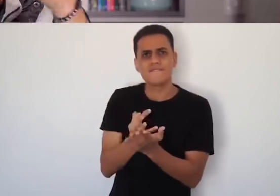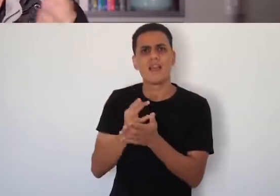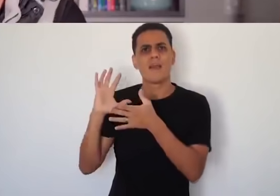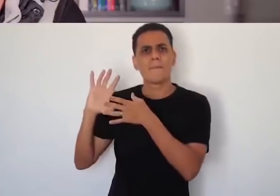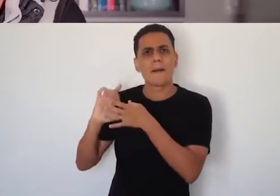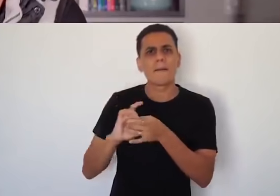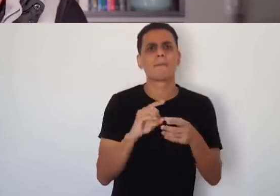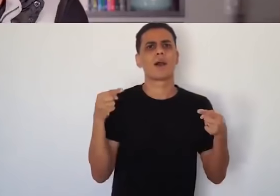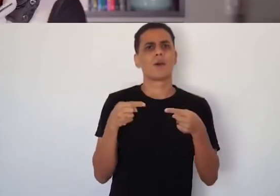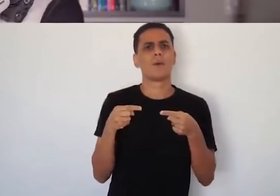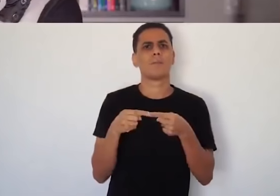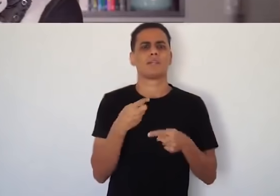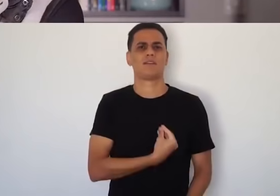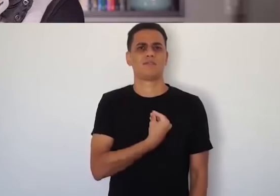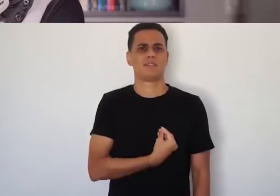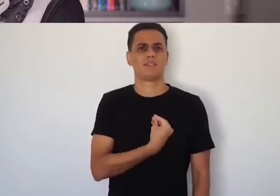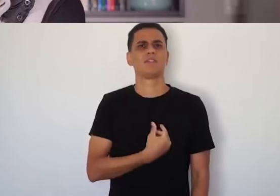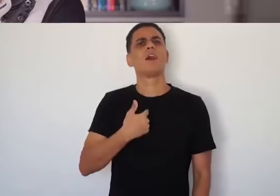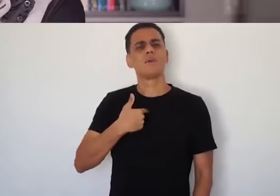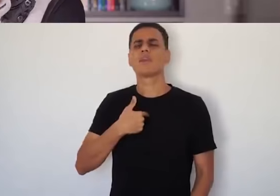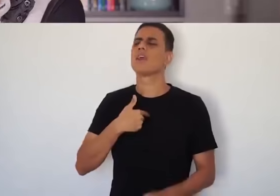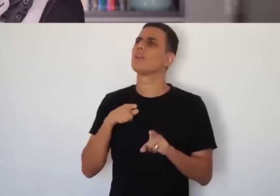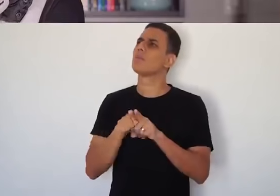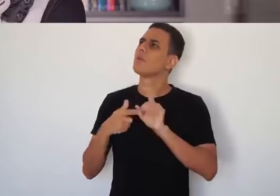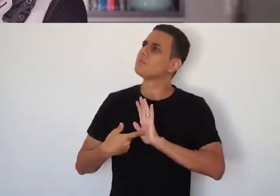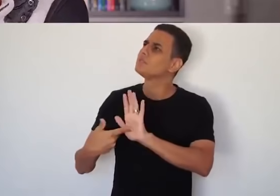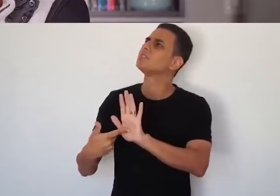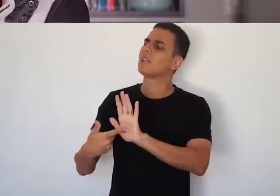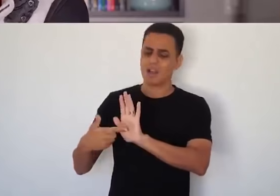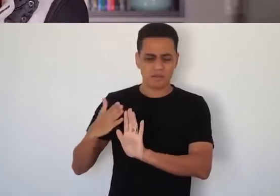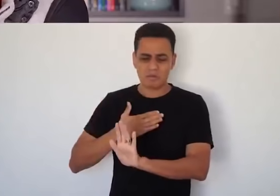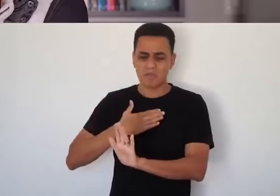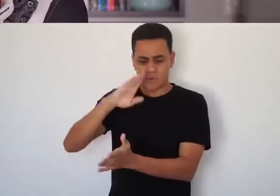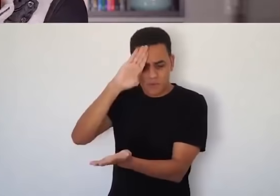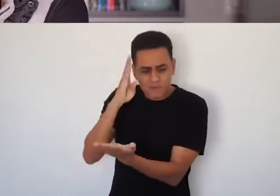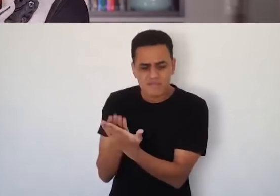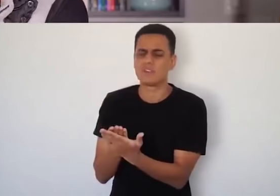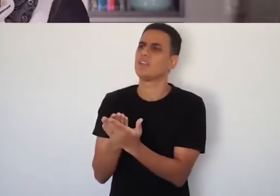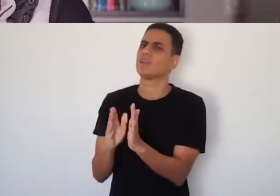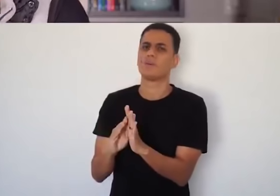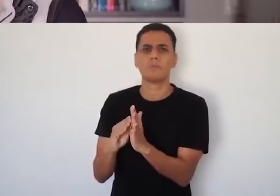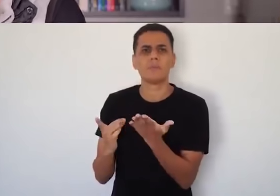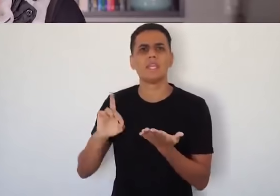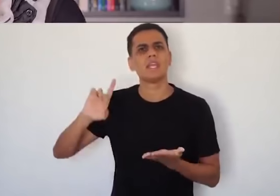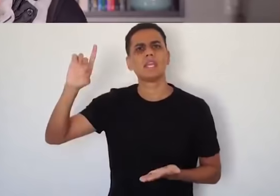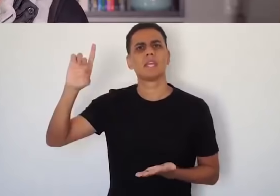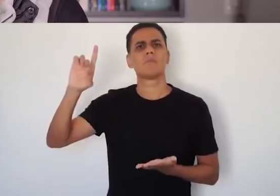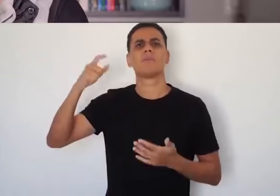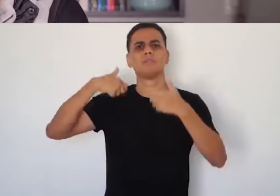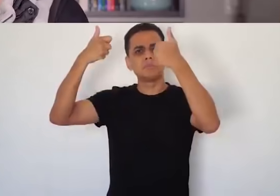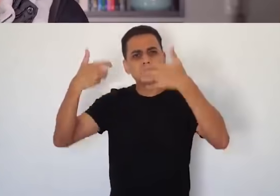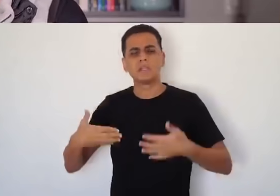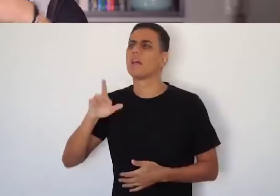por tribulação, coloque a sua confiança não apenas no credo, mas em praticar aquilo que a palavra diz.